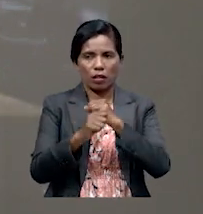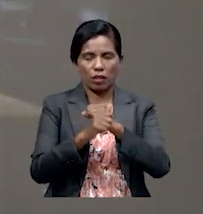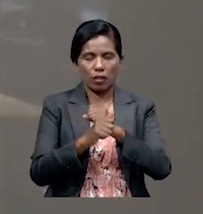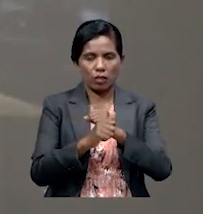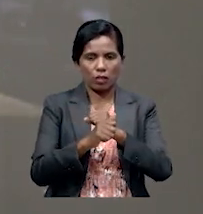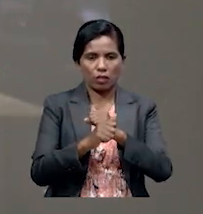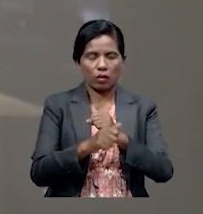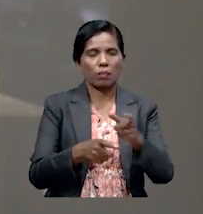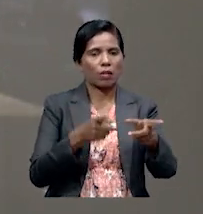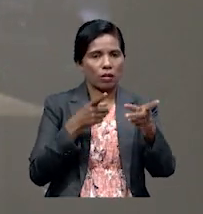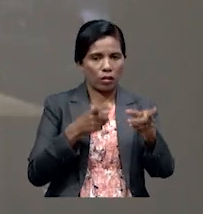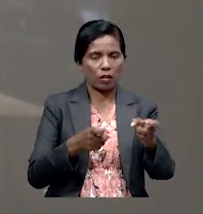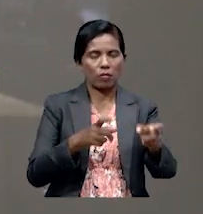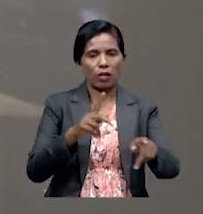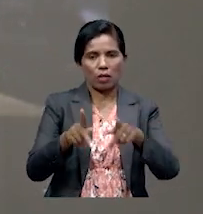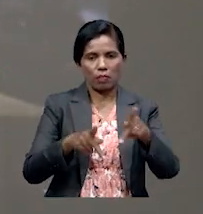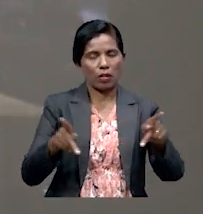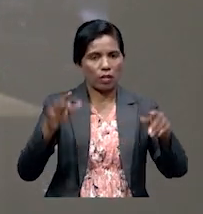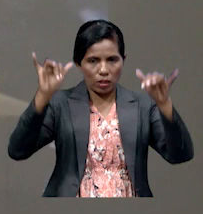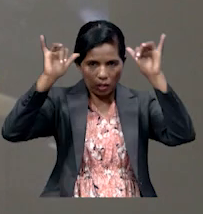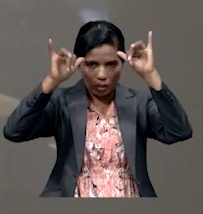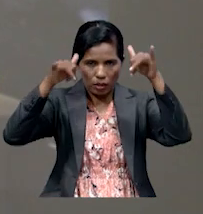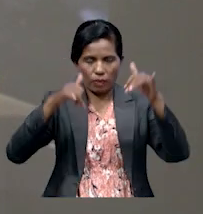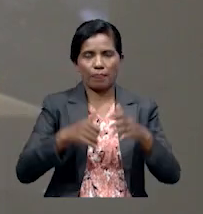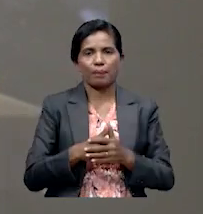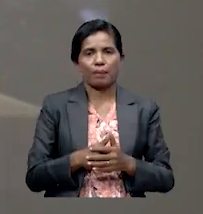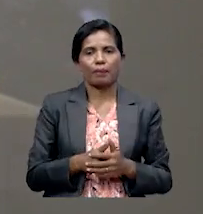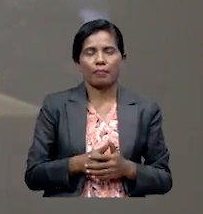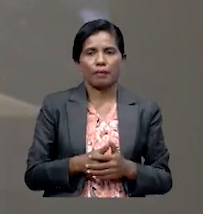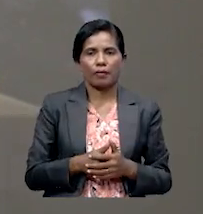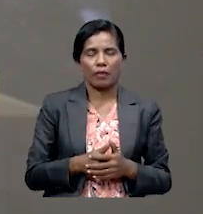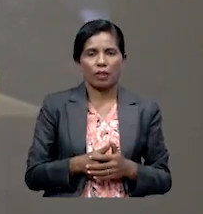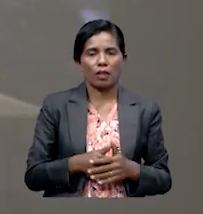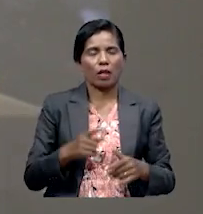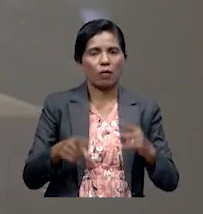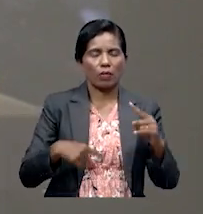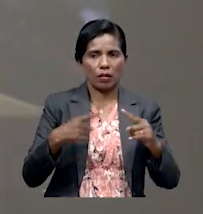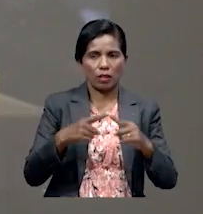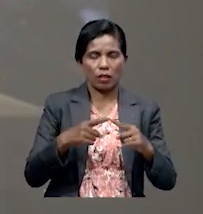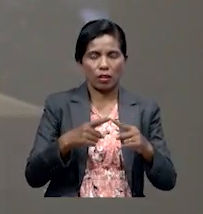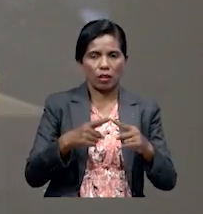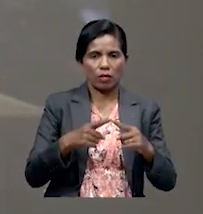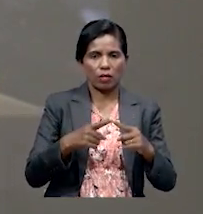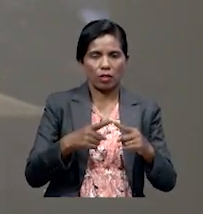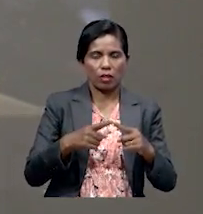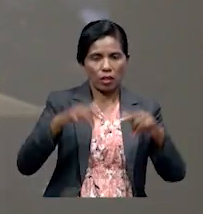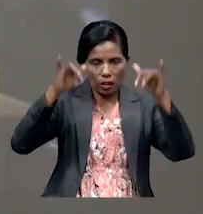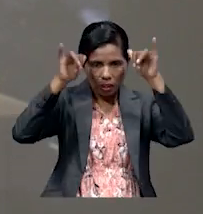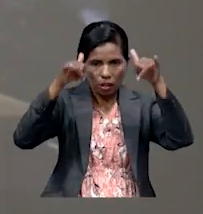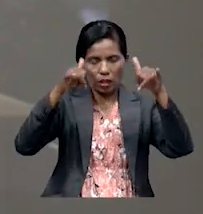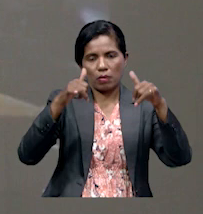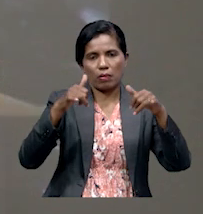emane tos tiru emane karau i bengira tos na ini karau na ini ba cheki ni ni